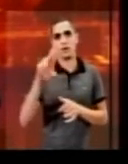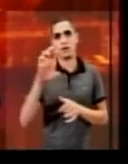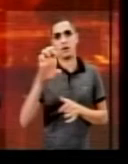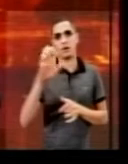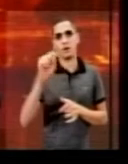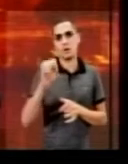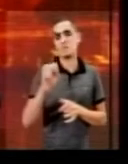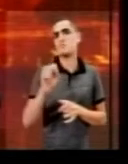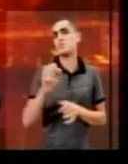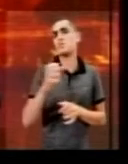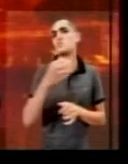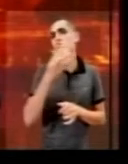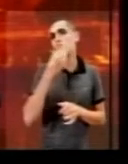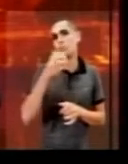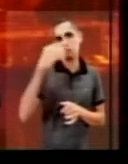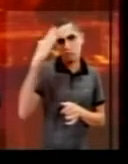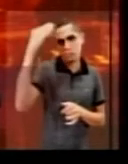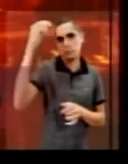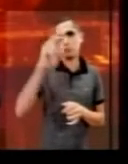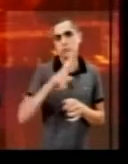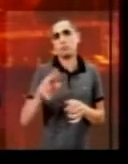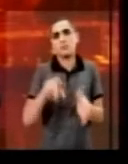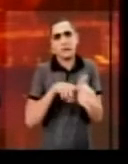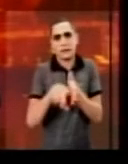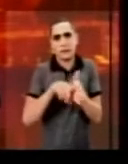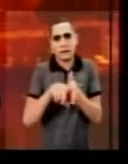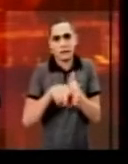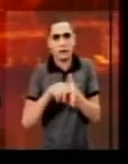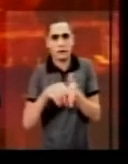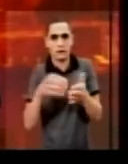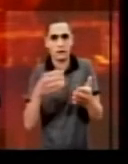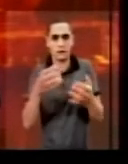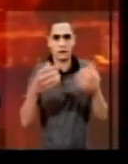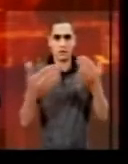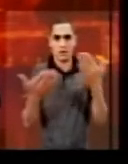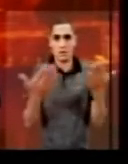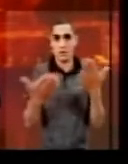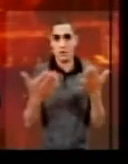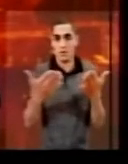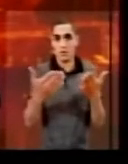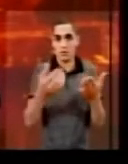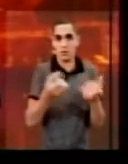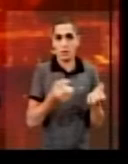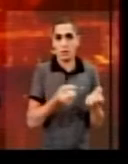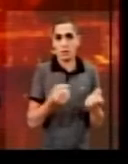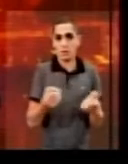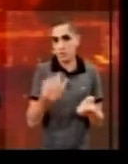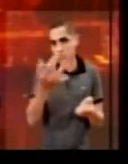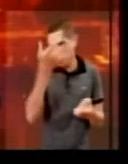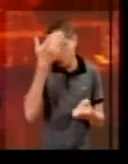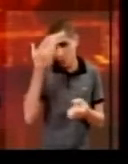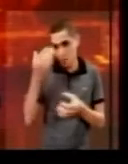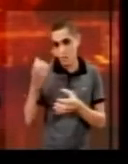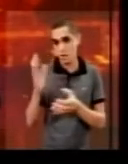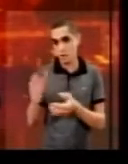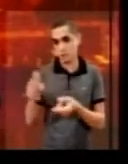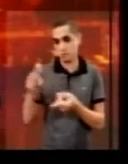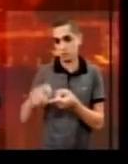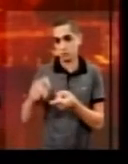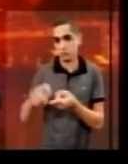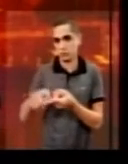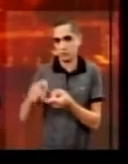número de testados, o isolamento, o tipo de isolamento que existe e